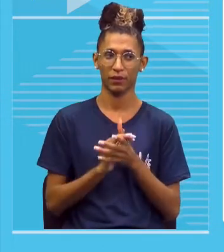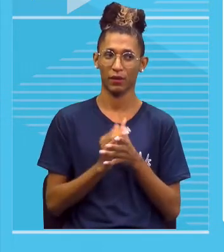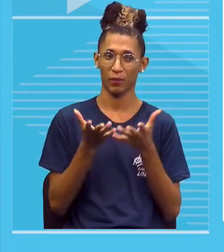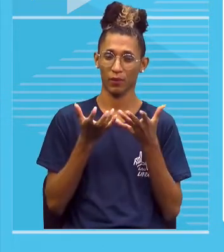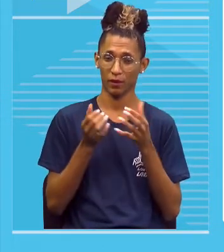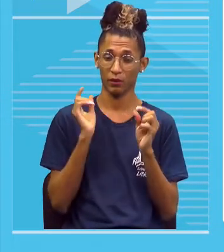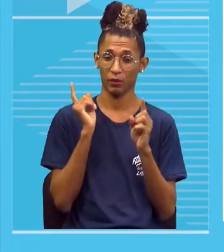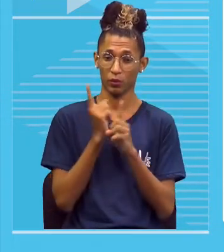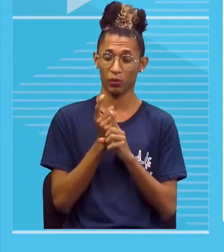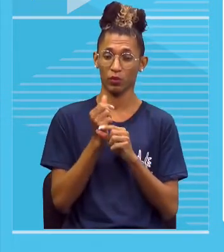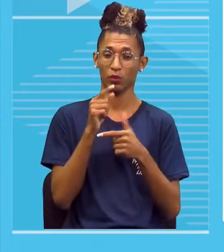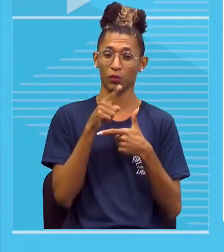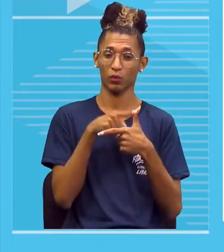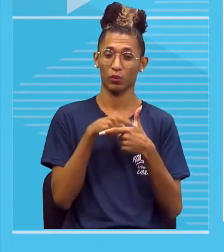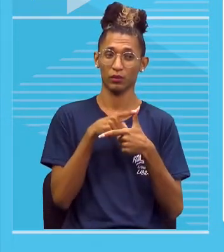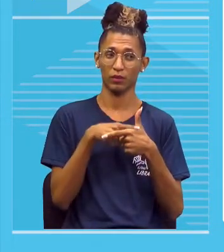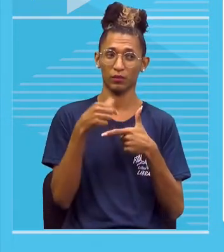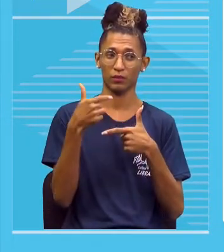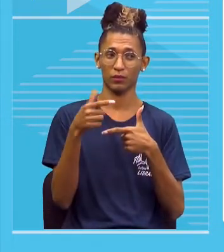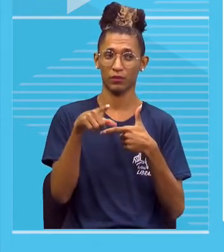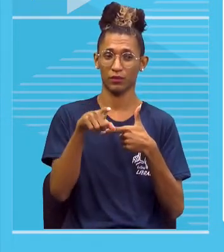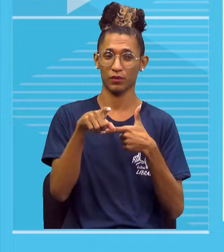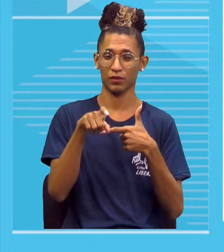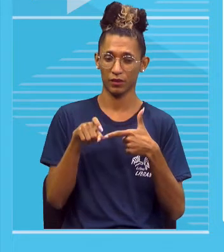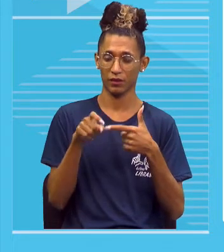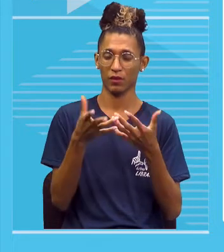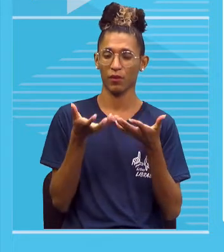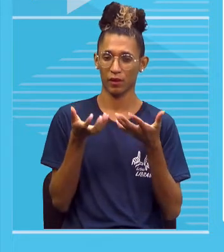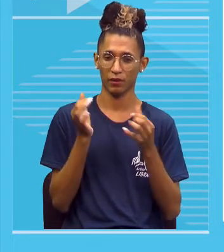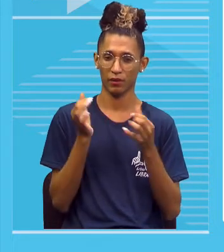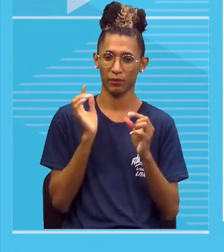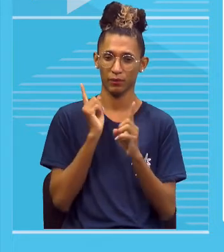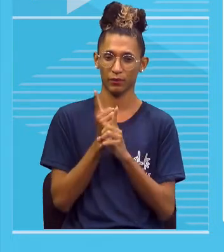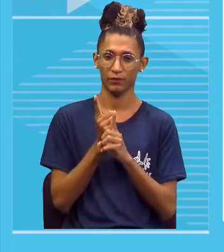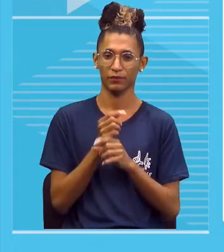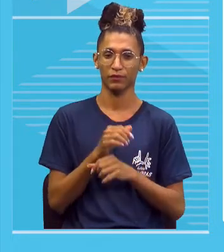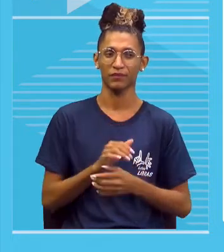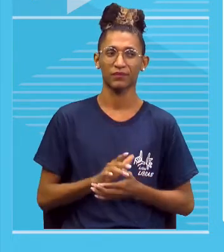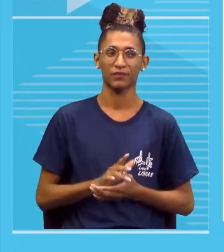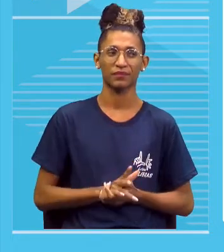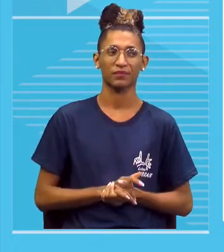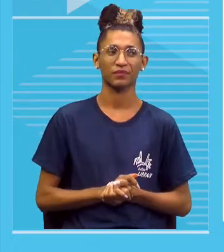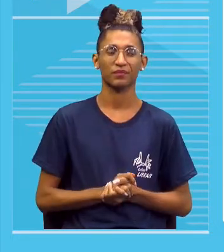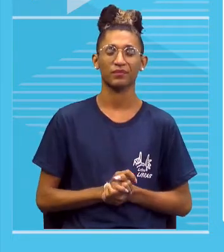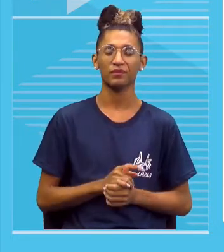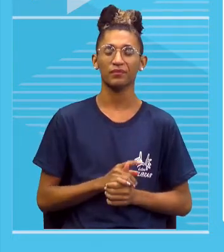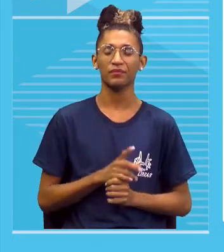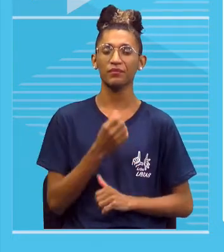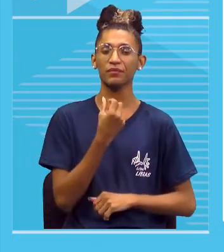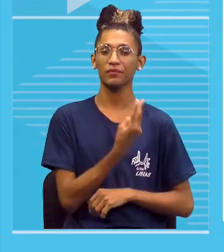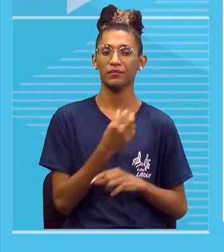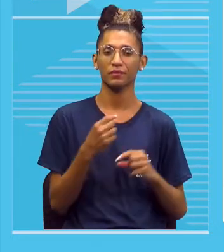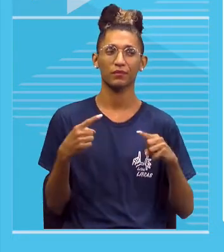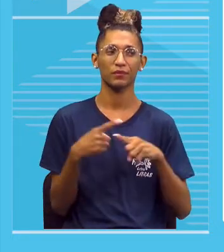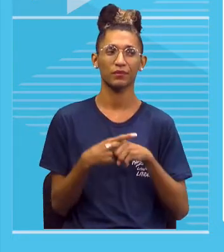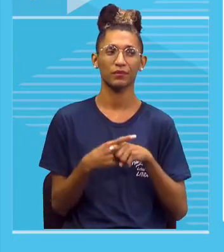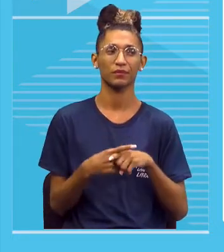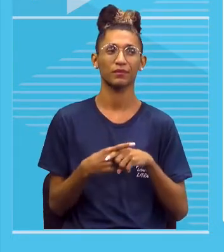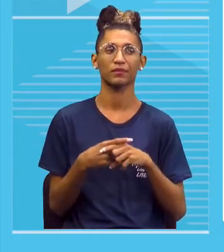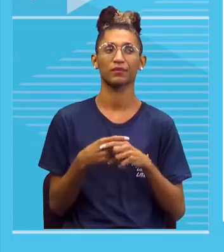de 2x bora aqui sendo de 2x = duas vezes